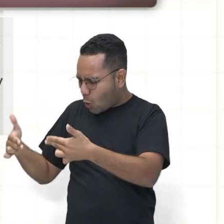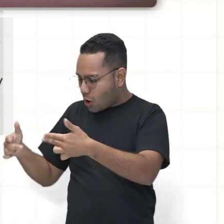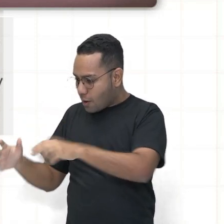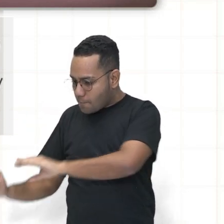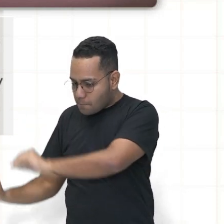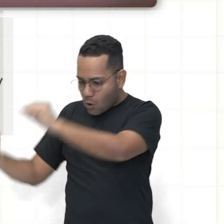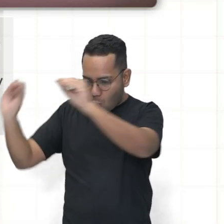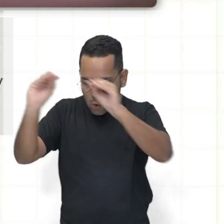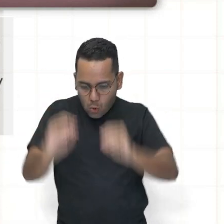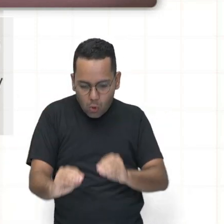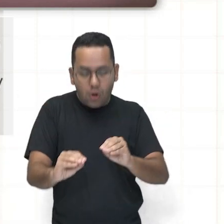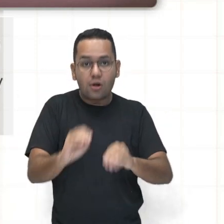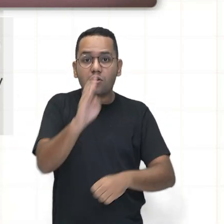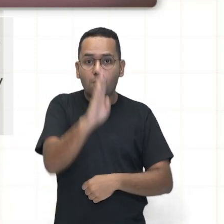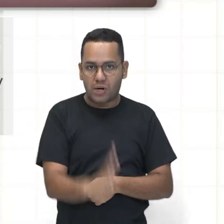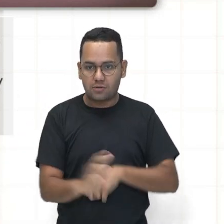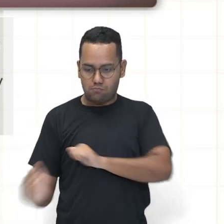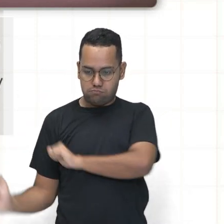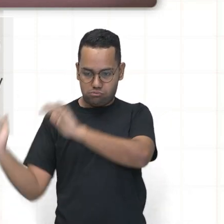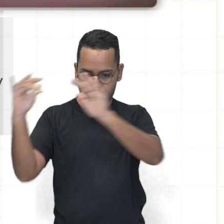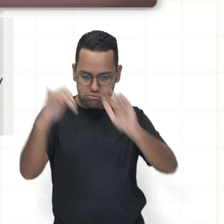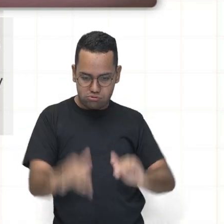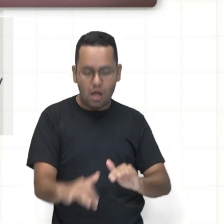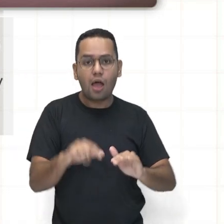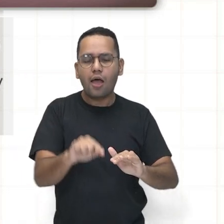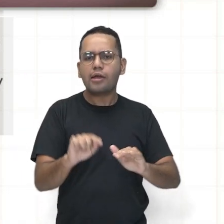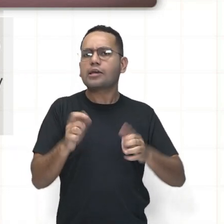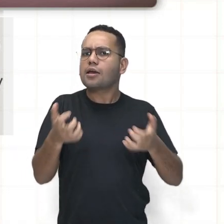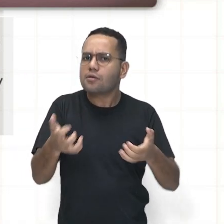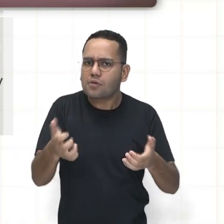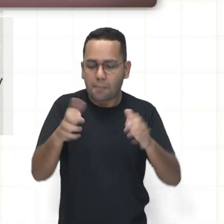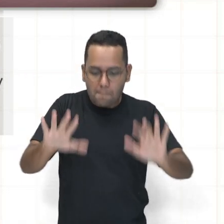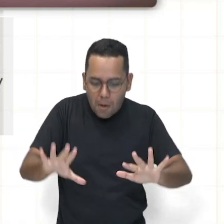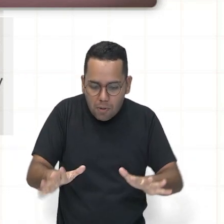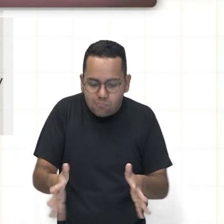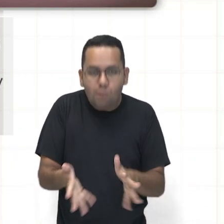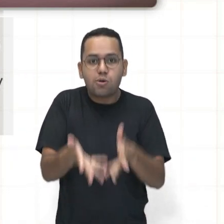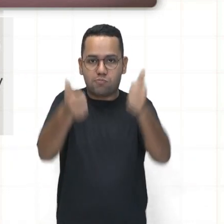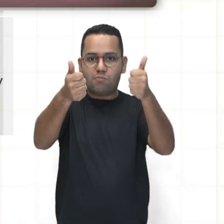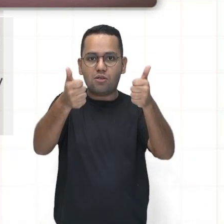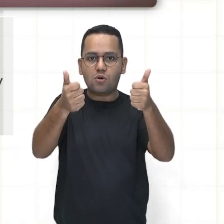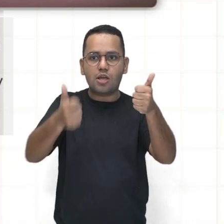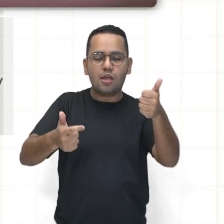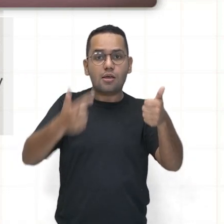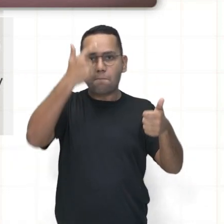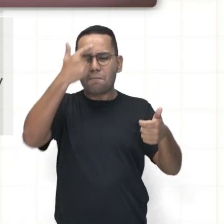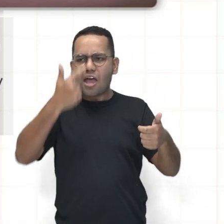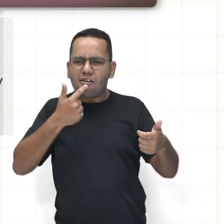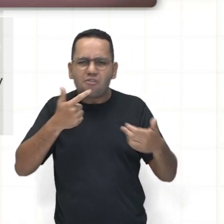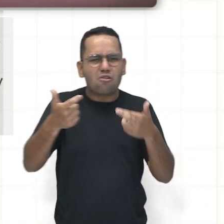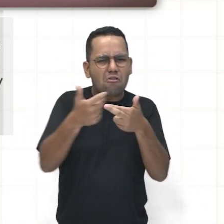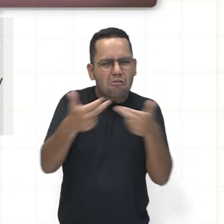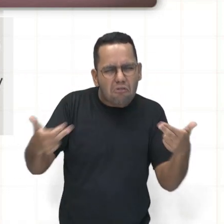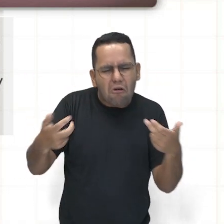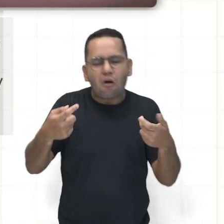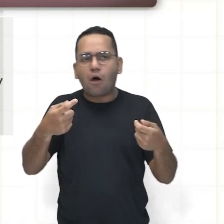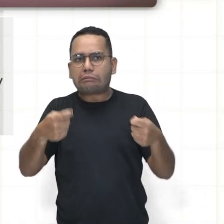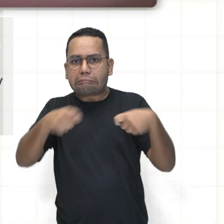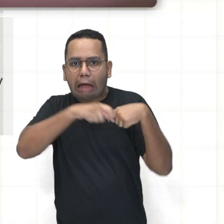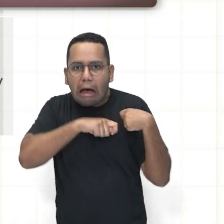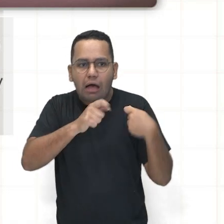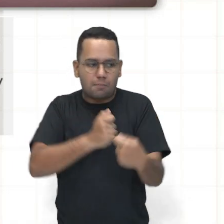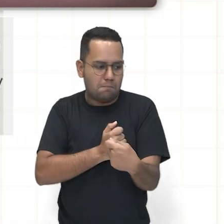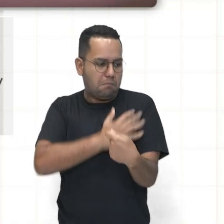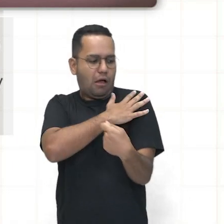quando eles voltaram para o Brasil, eles queriam este reconhecimento. Só que, neste momento, o